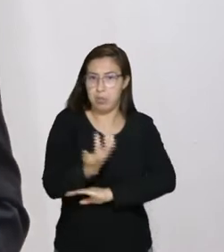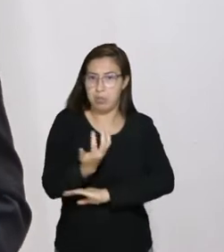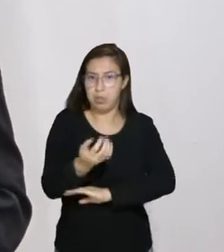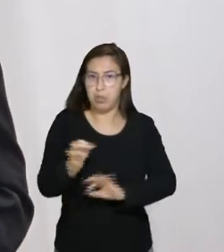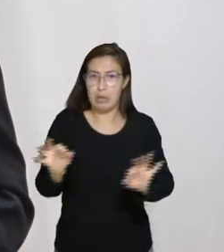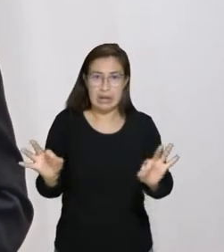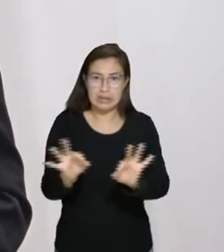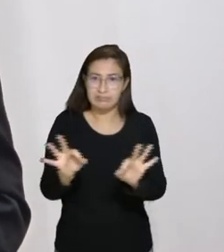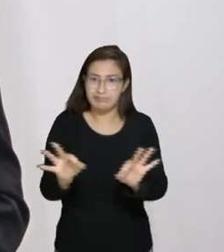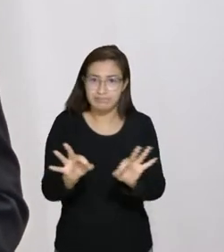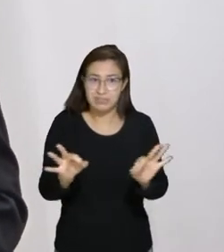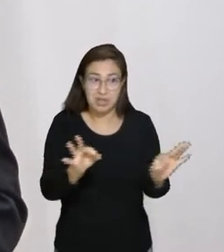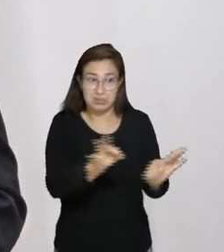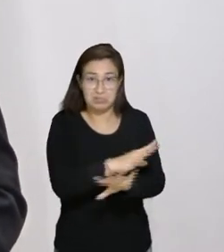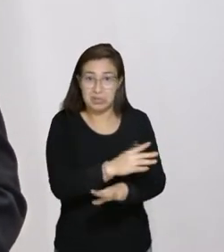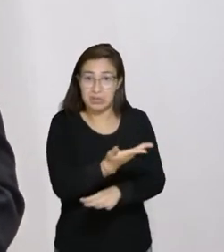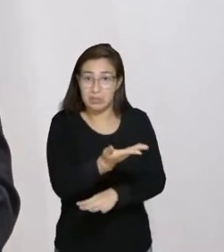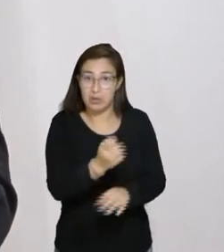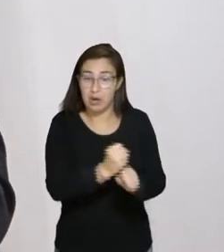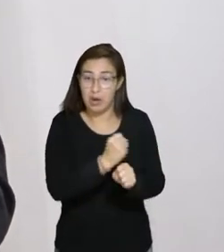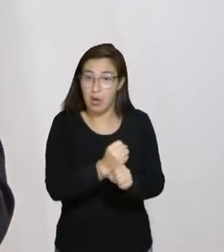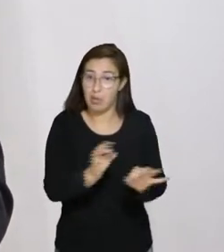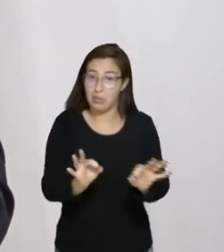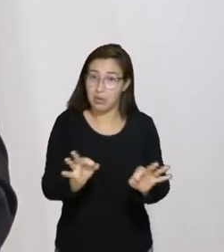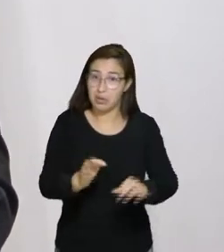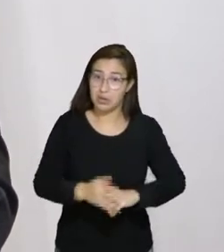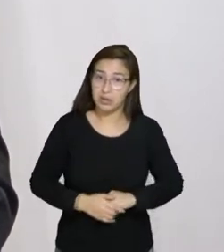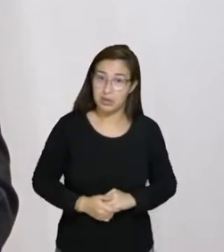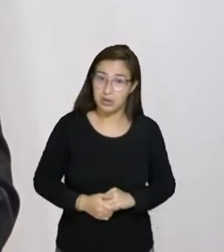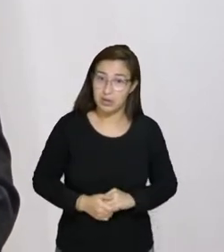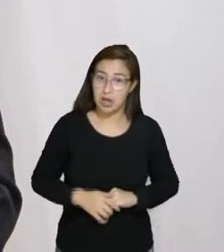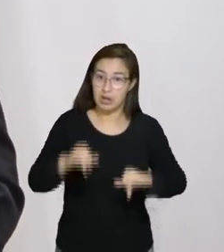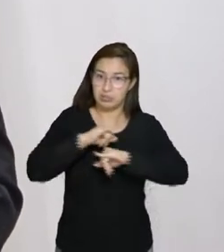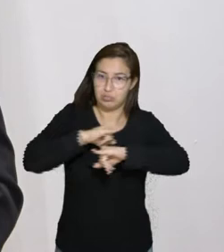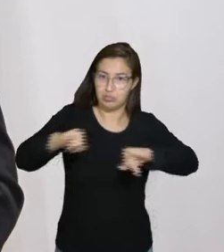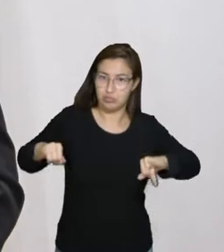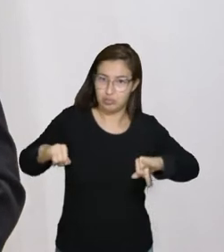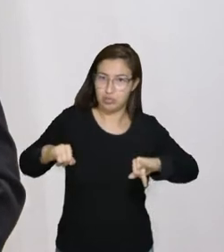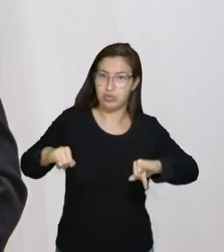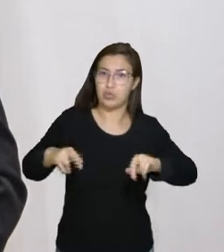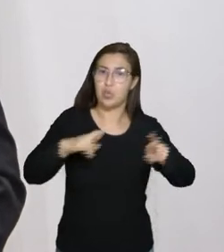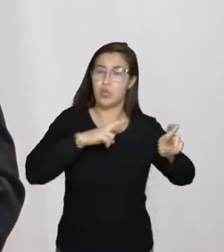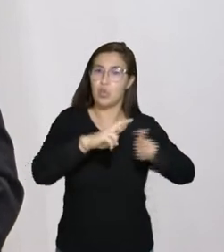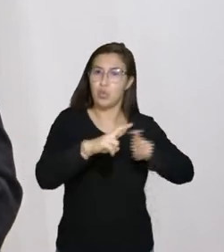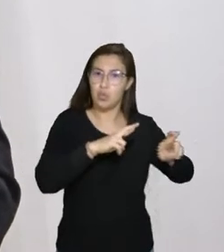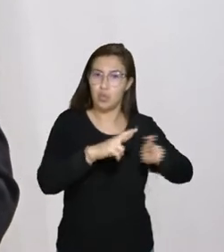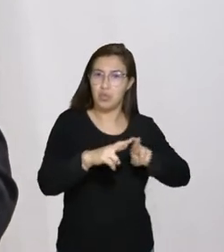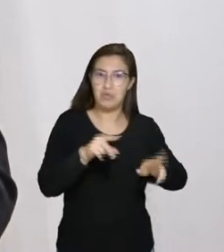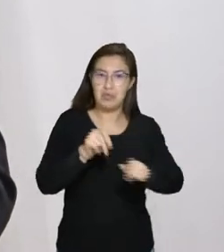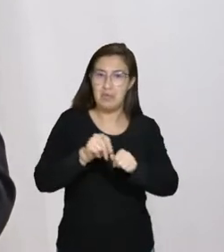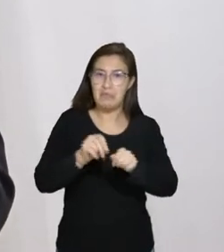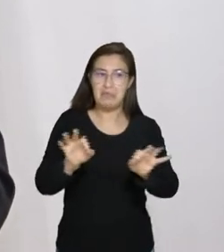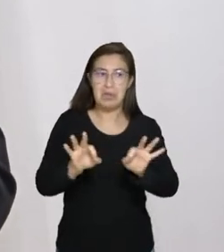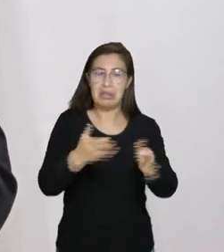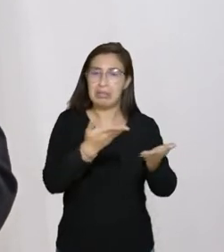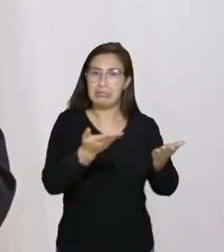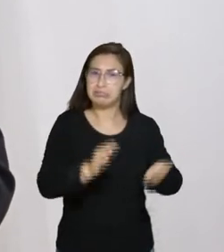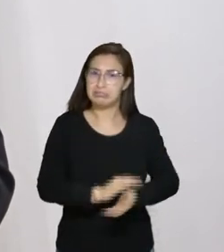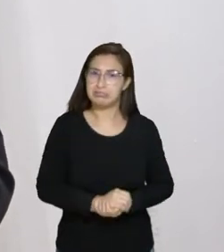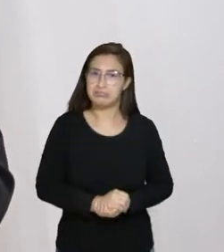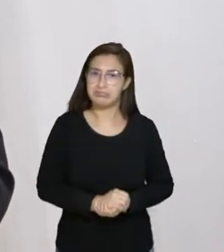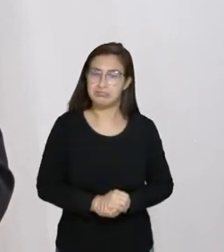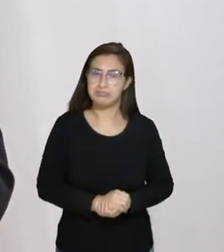tijolo sendo colocado na tal obra que foi anunciada, uma rodovia lá e que nada foi feito. Ou um